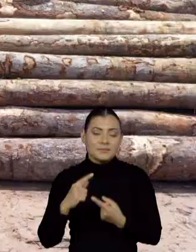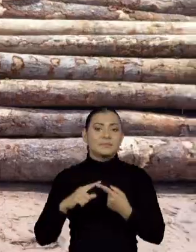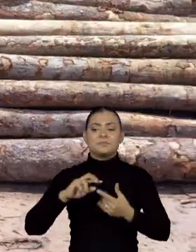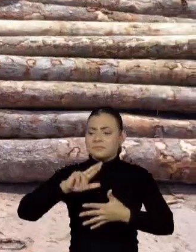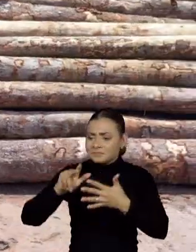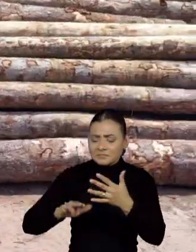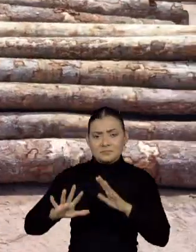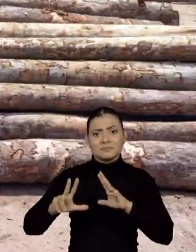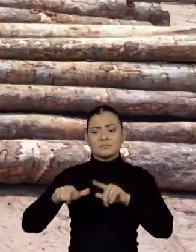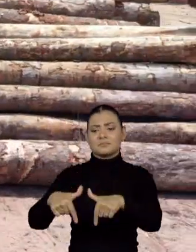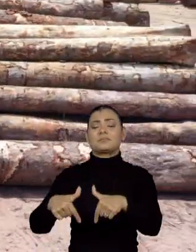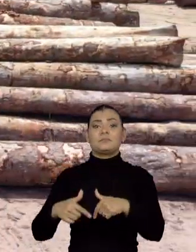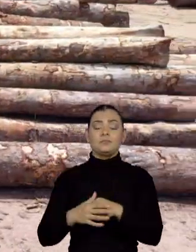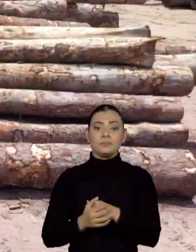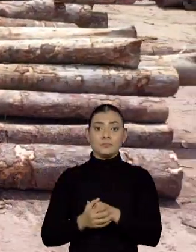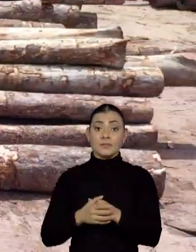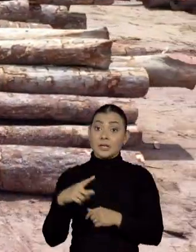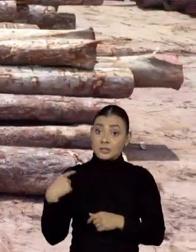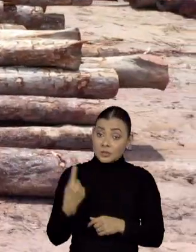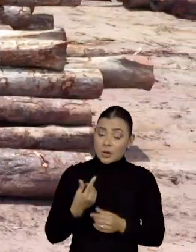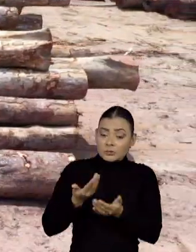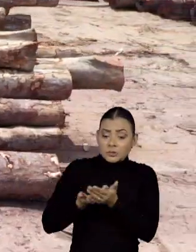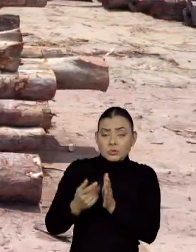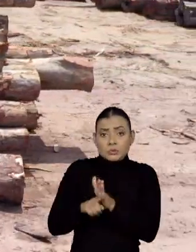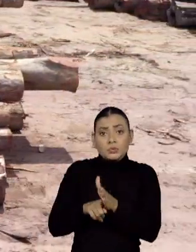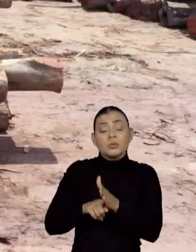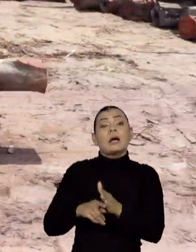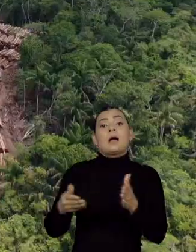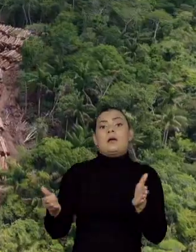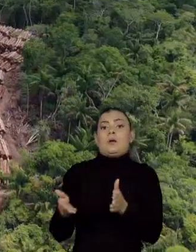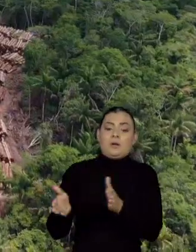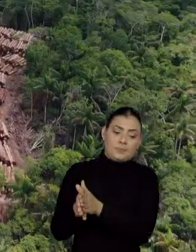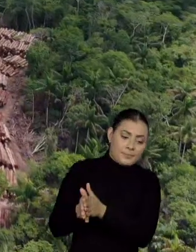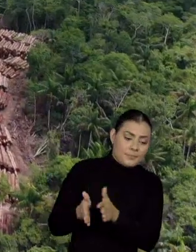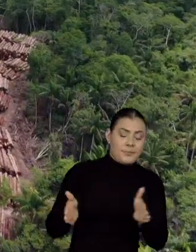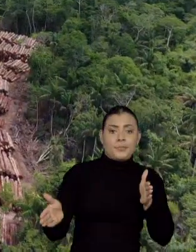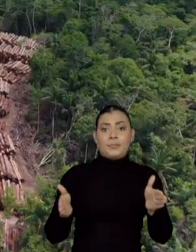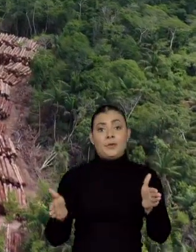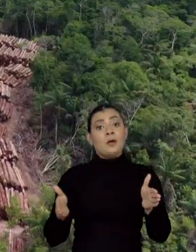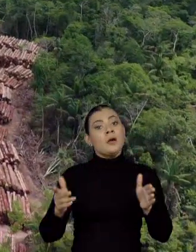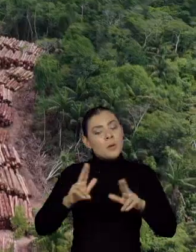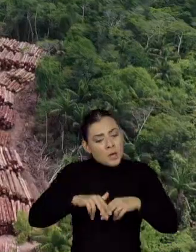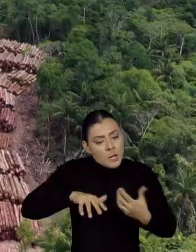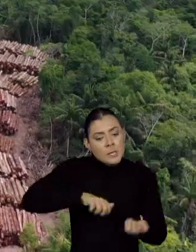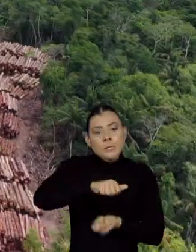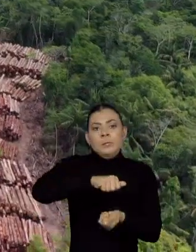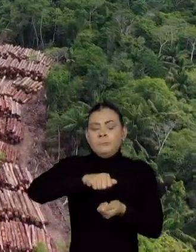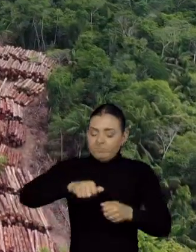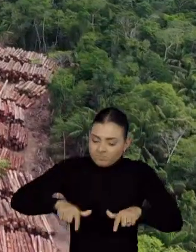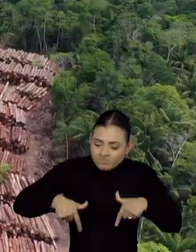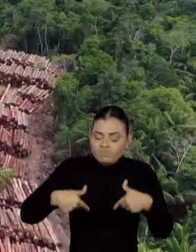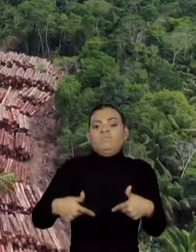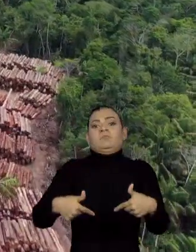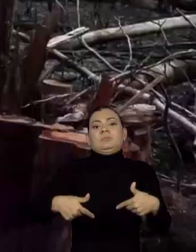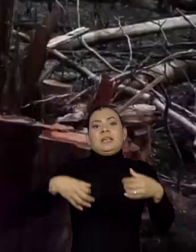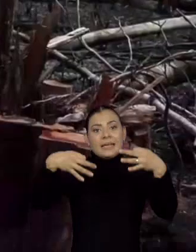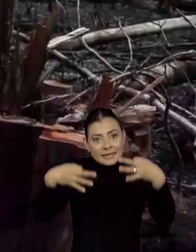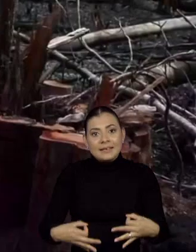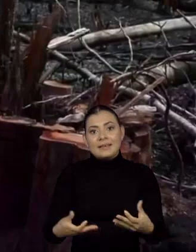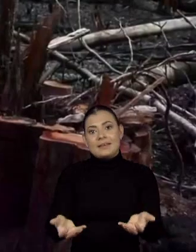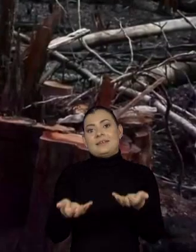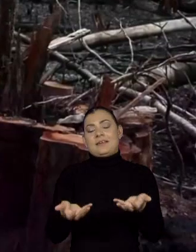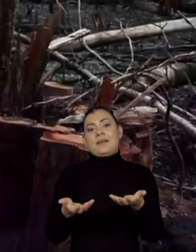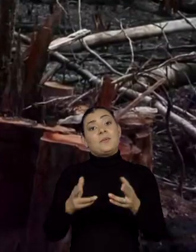nós não teremos um desenvolvimento neste século que seja sustentável, socialmente justo